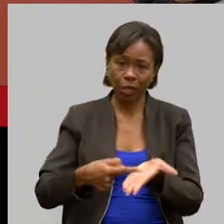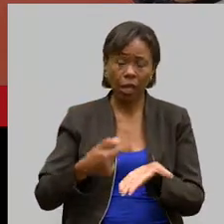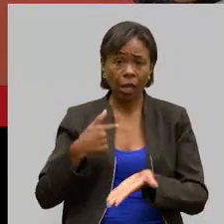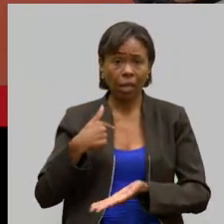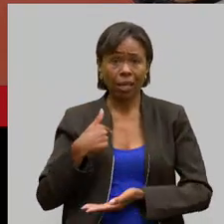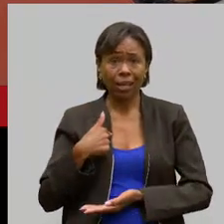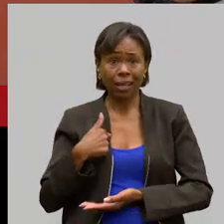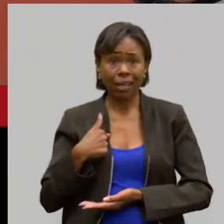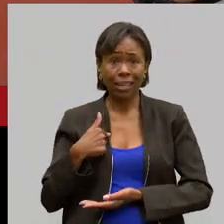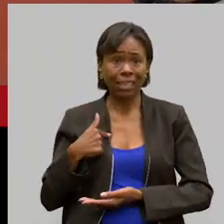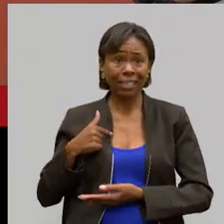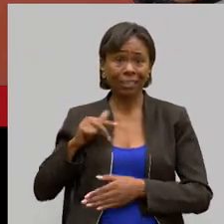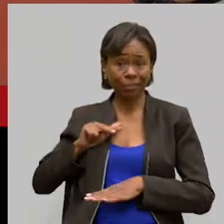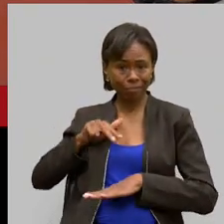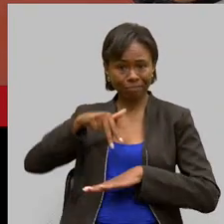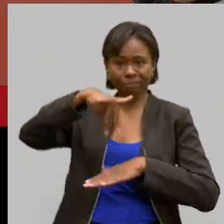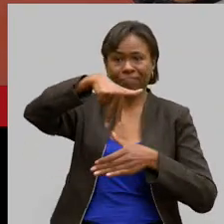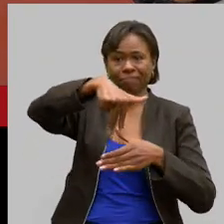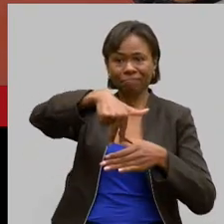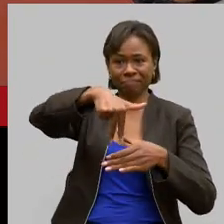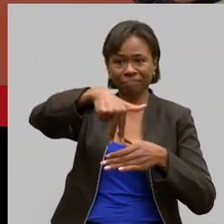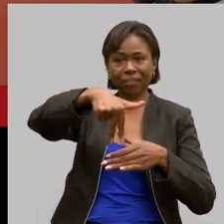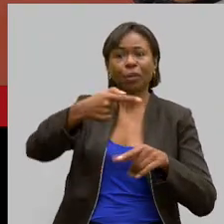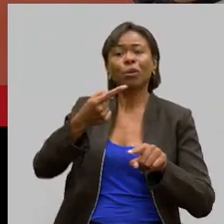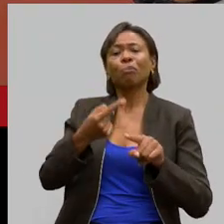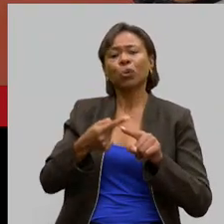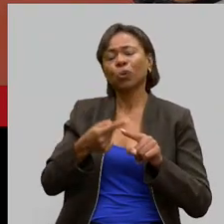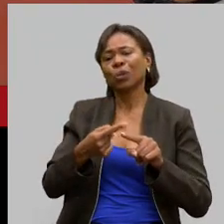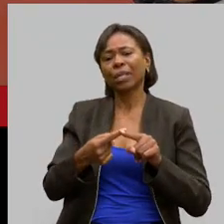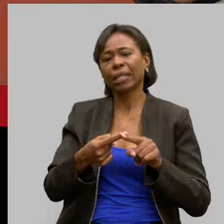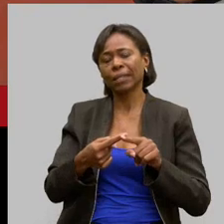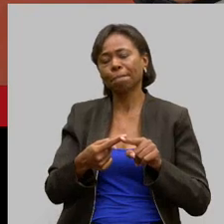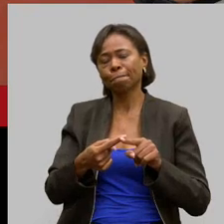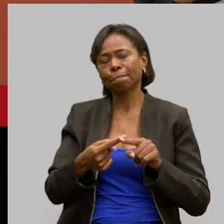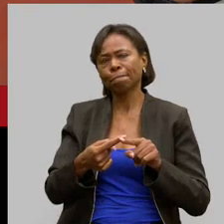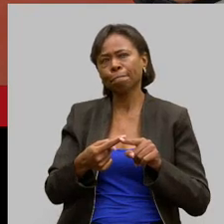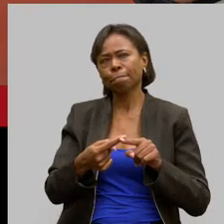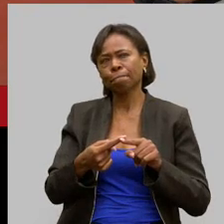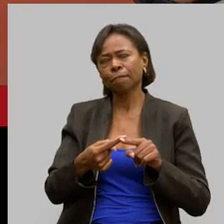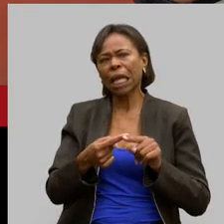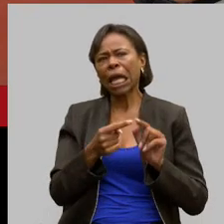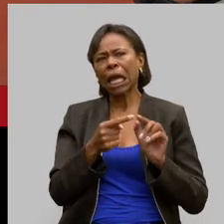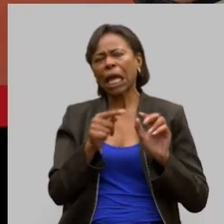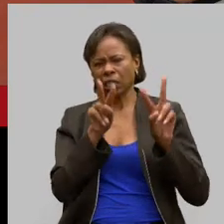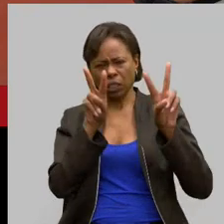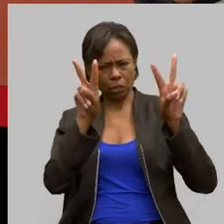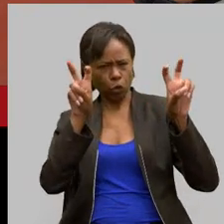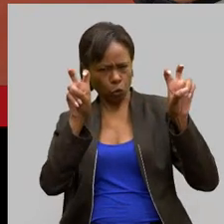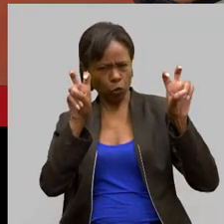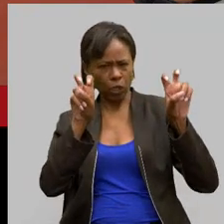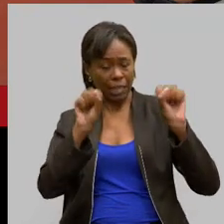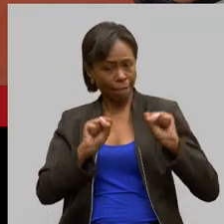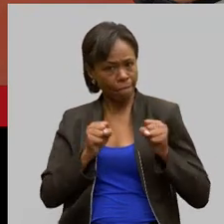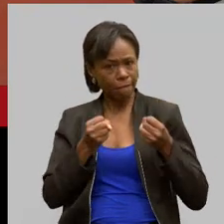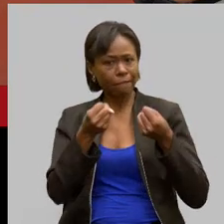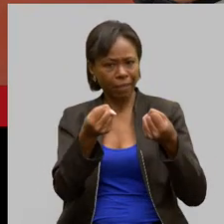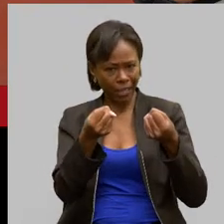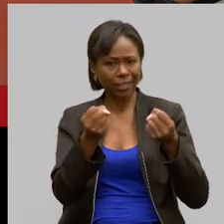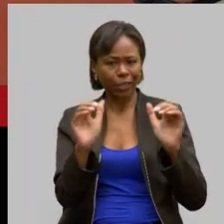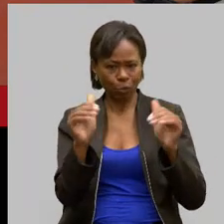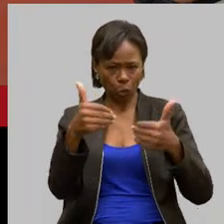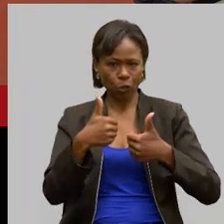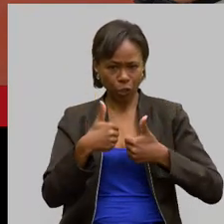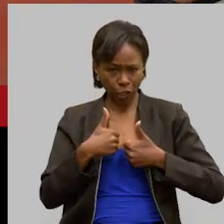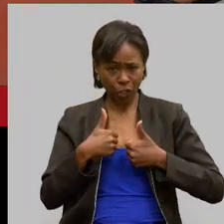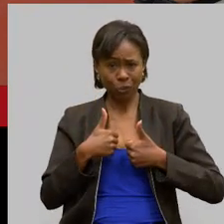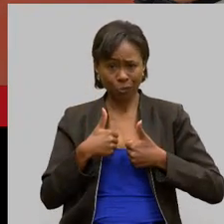negócio aqui Cristiano porque o que fez com que essa pauta em defesa dos autistas virasse uma pauta